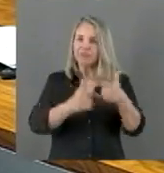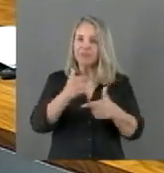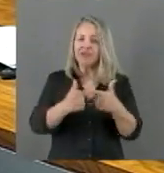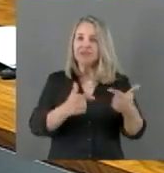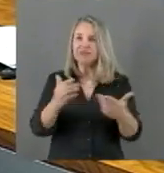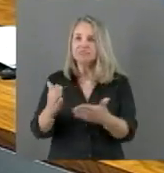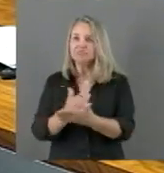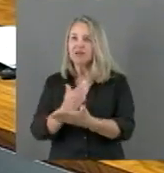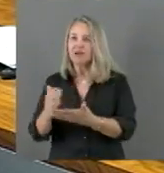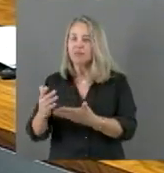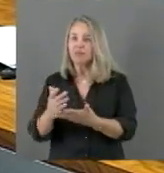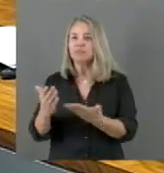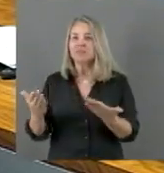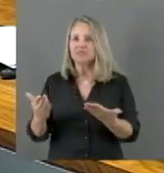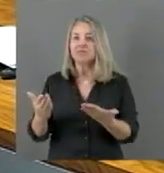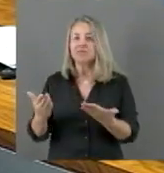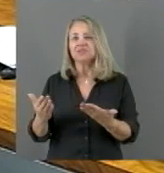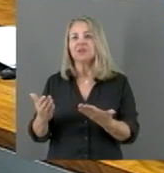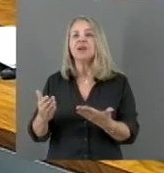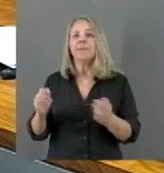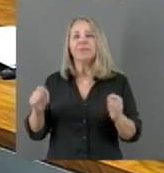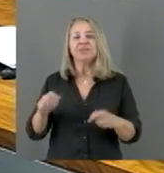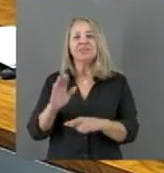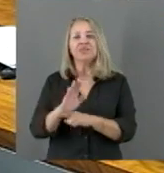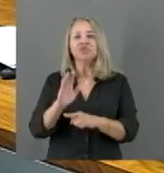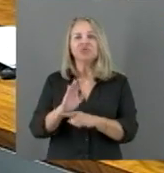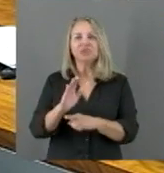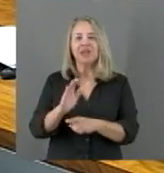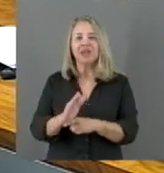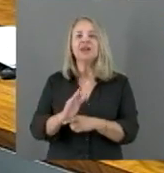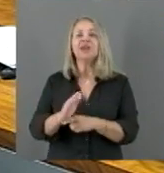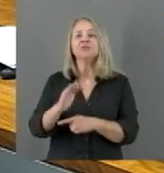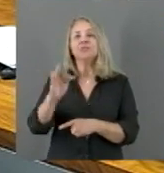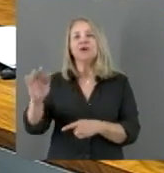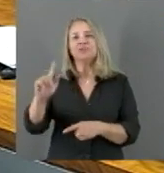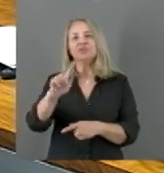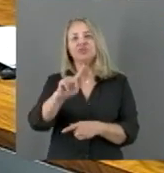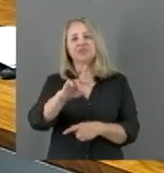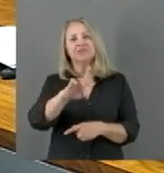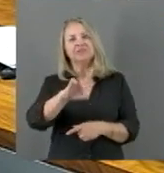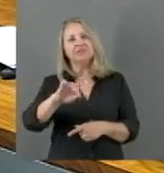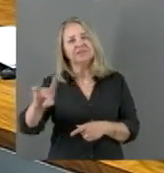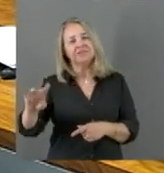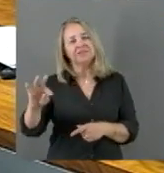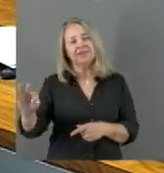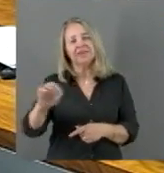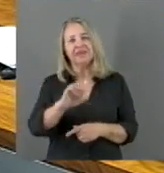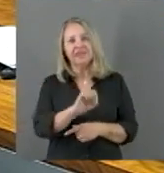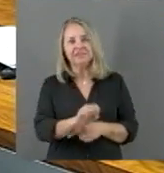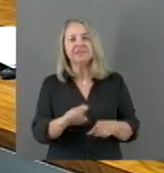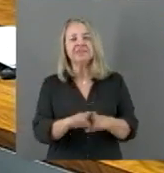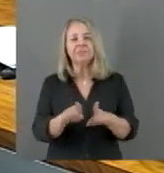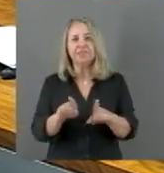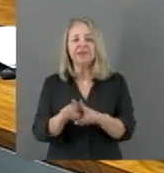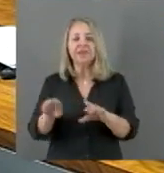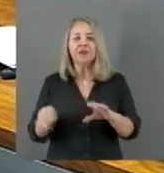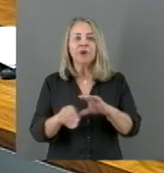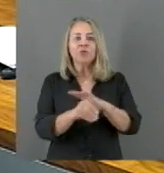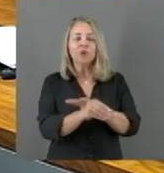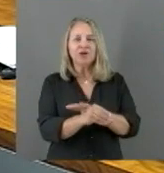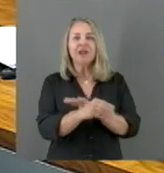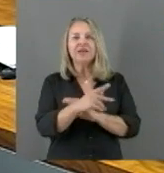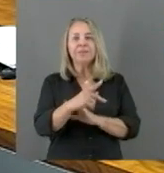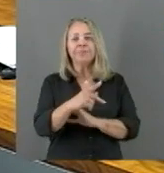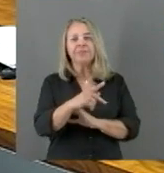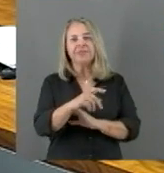avulsos, quais sejam as contribuições para o FGTS e para a Previdência Social. Tal